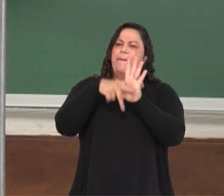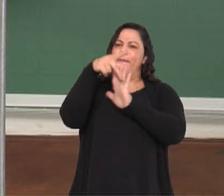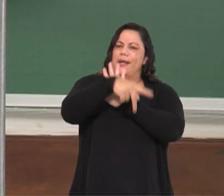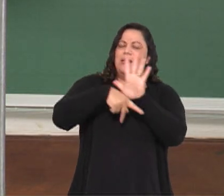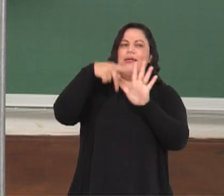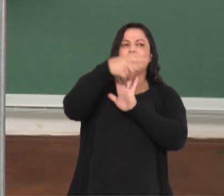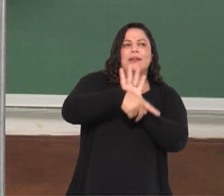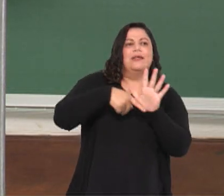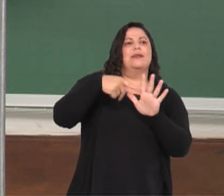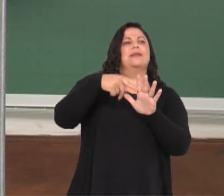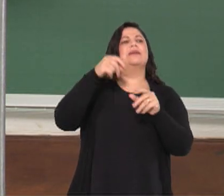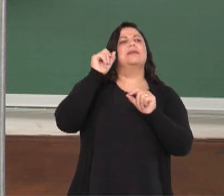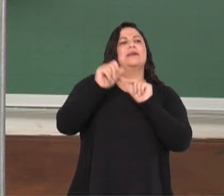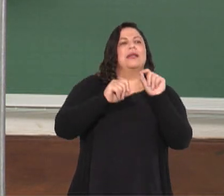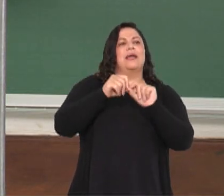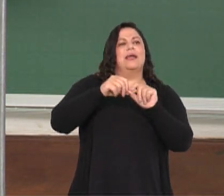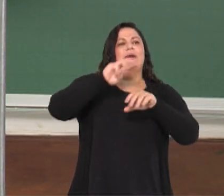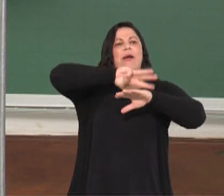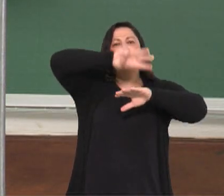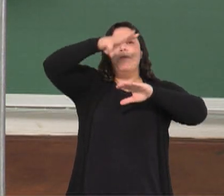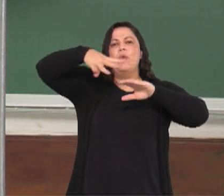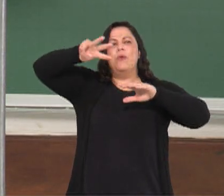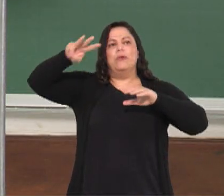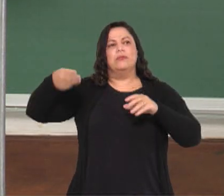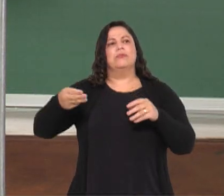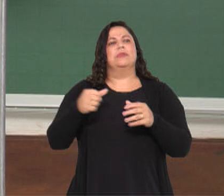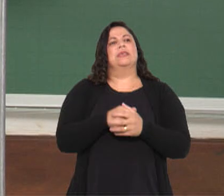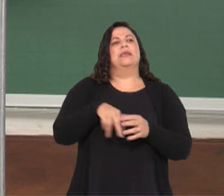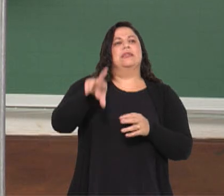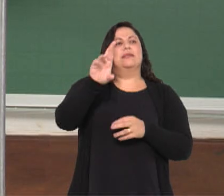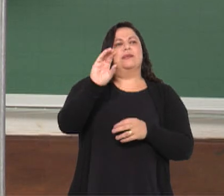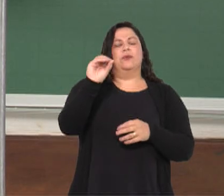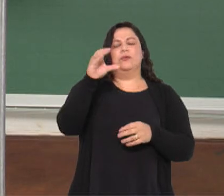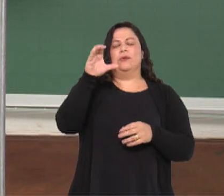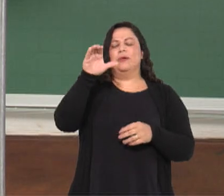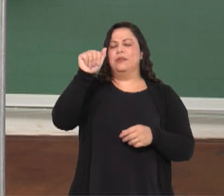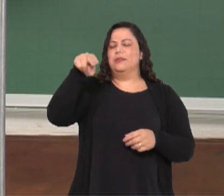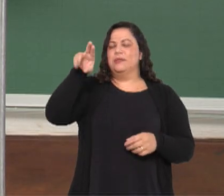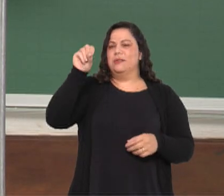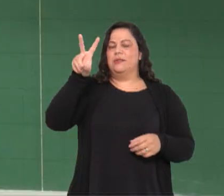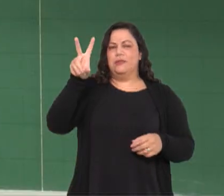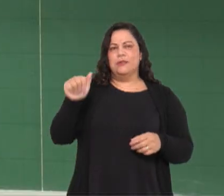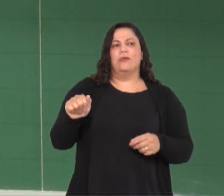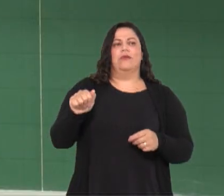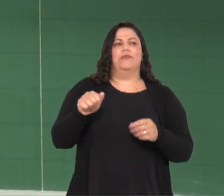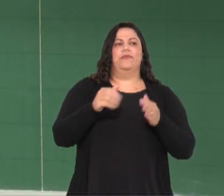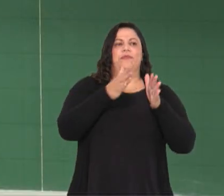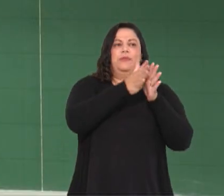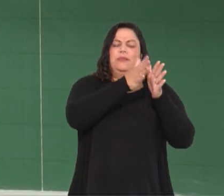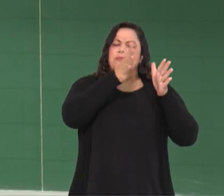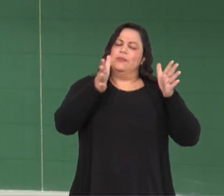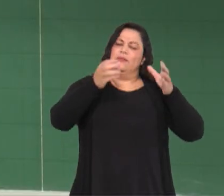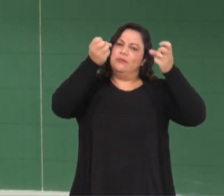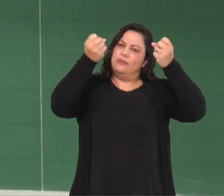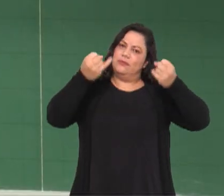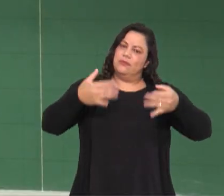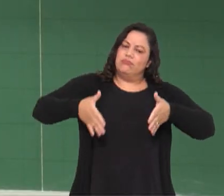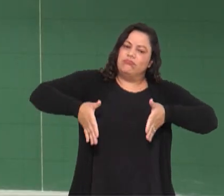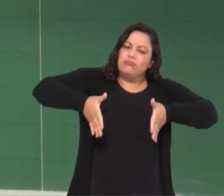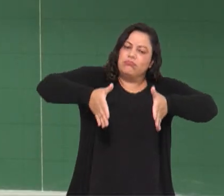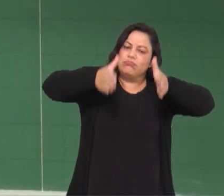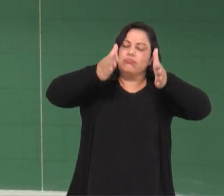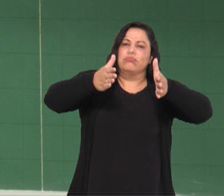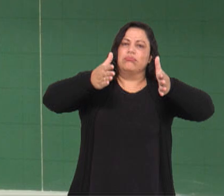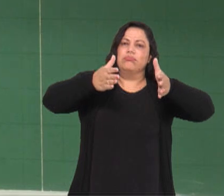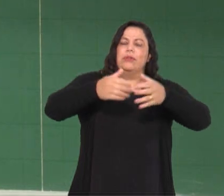Morretes, Roça Nova, Curitiba. Então, essa estrada ela foi construída em 3 frentes diferentes, né? Em 3 períodos